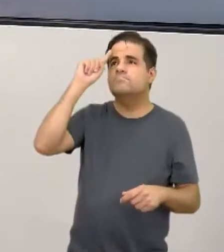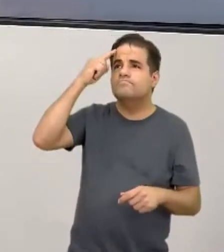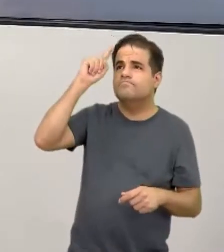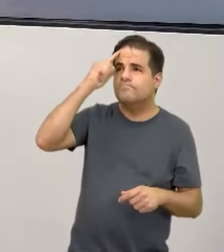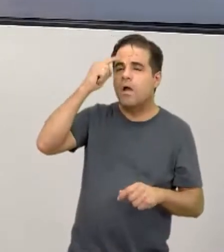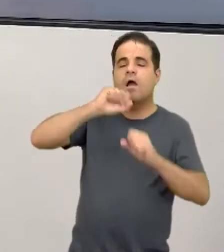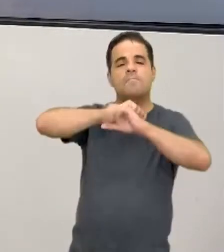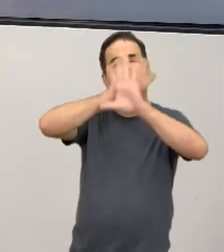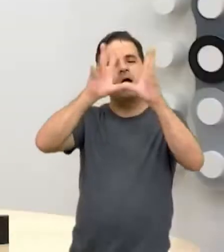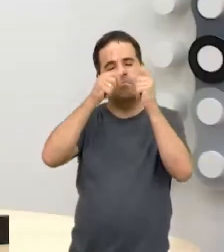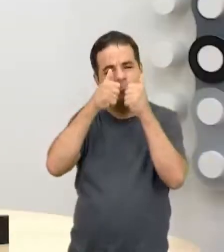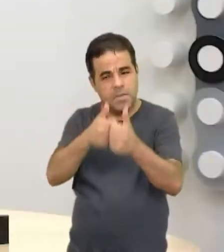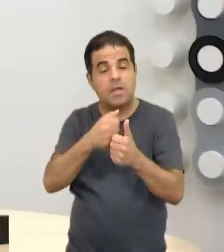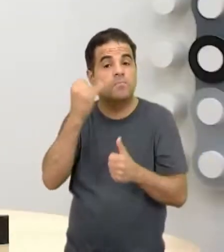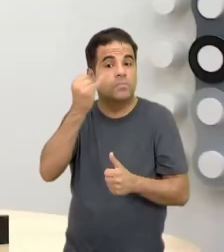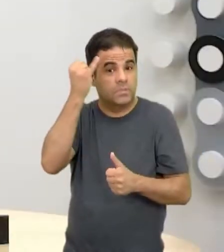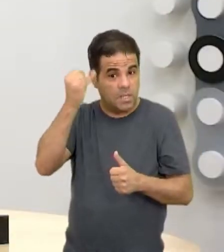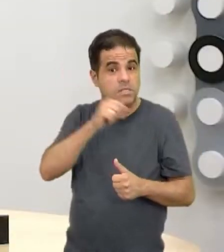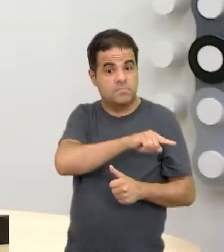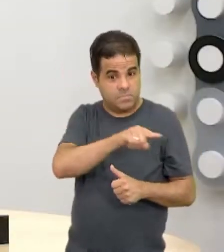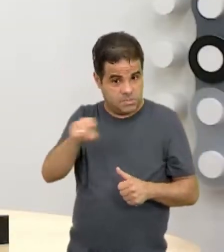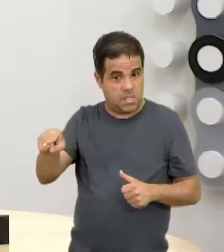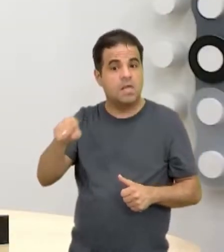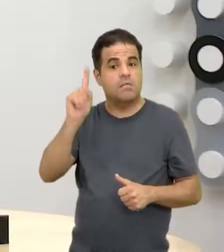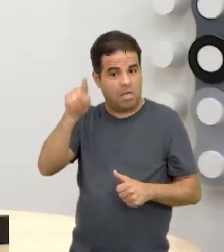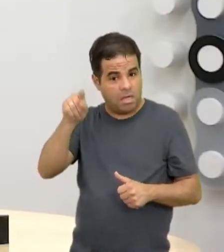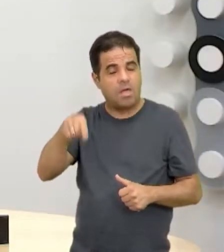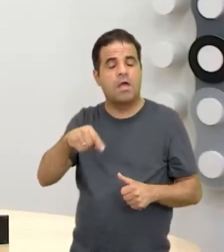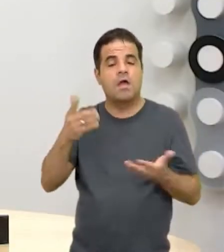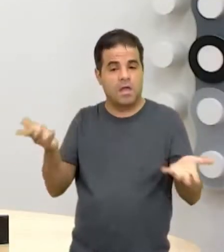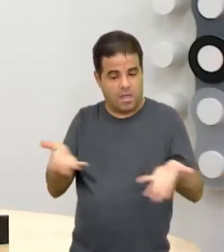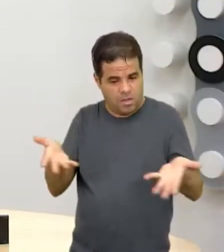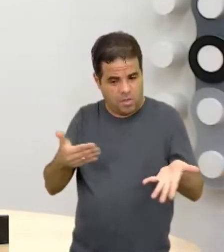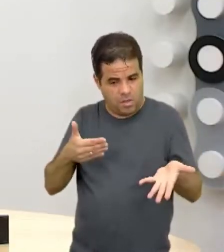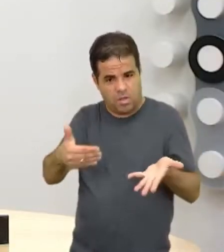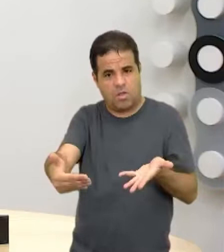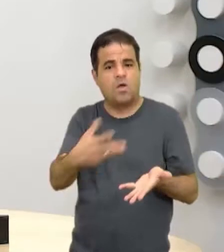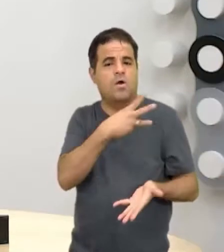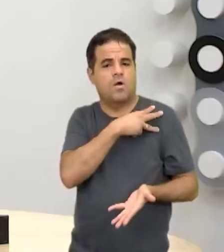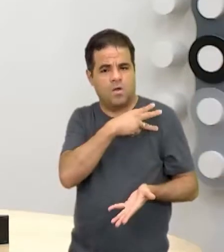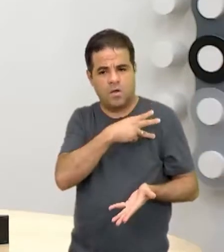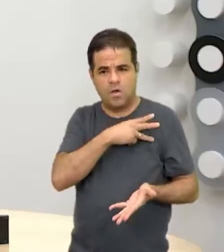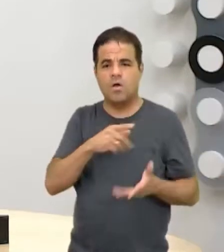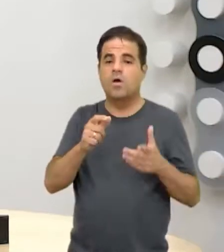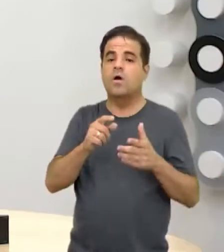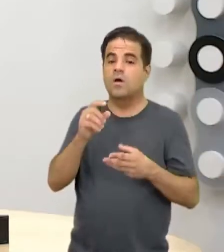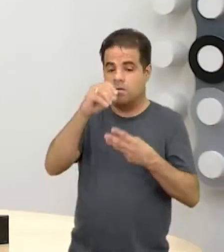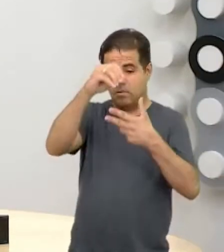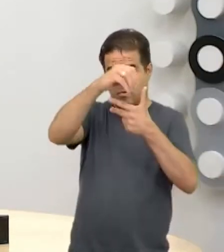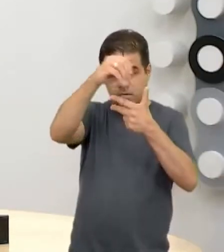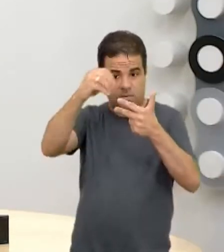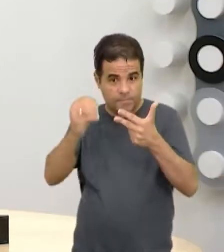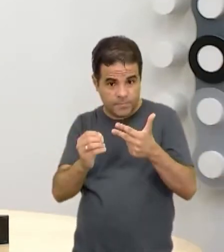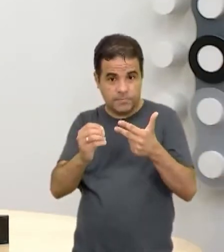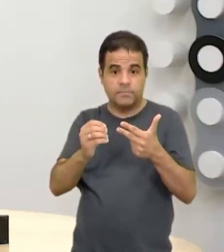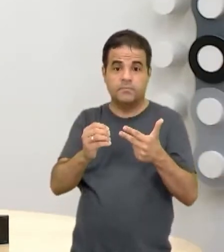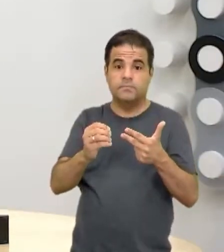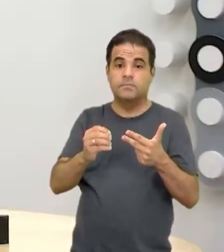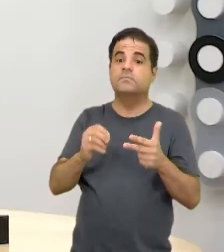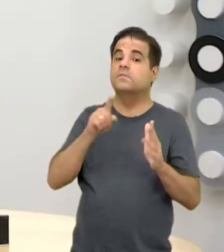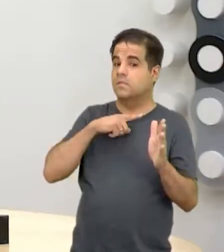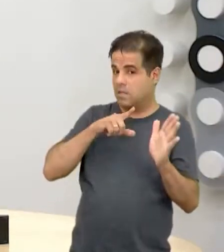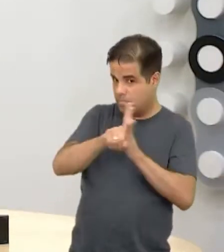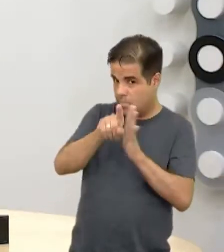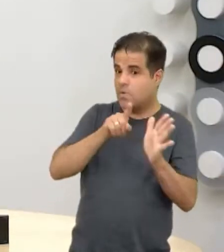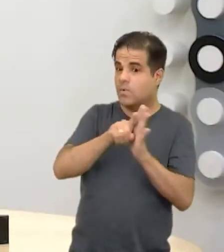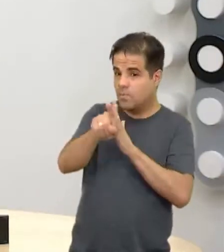solucionar as dúvidas, né? Que é importante, mais que, ainda mais no terceiro ano aqui, muitos alunos fizeram o Enem. Falar em Enem, você viu que caiu questões